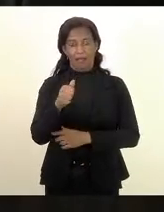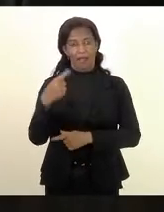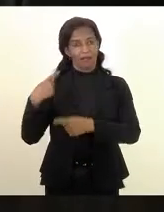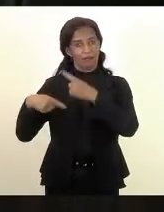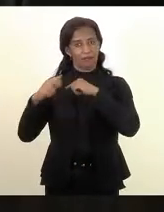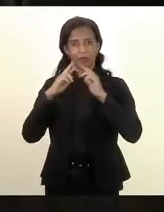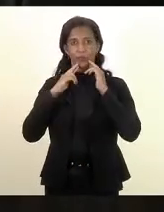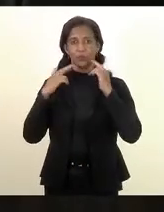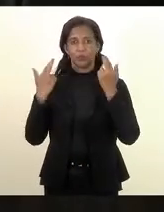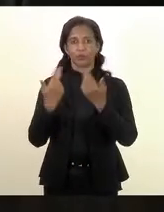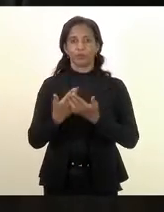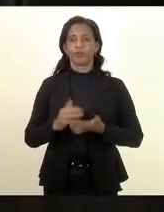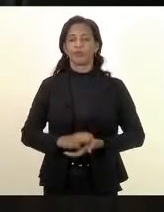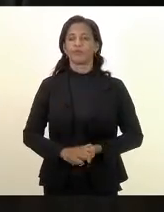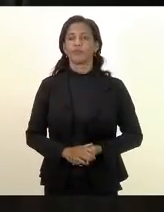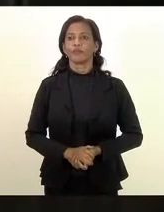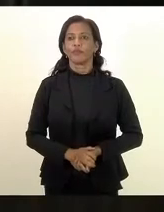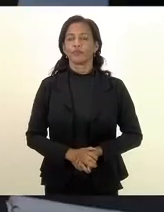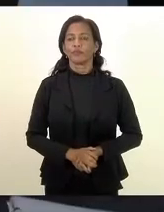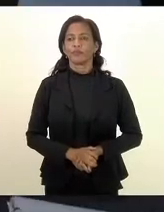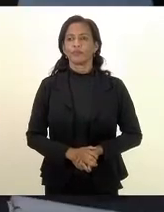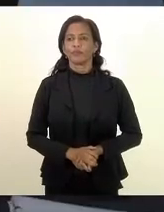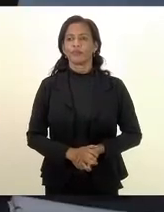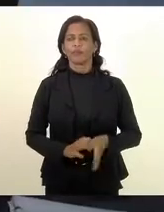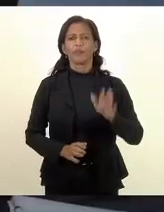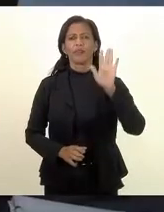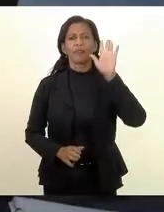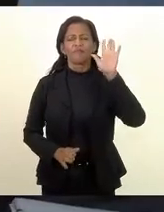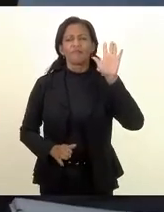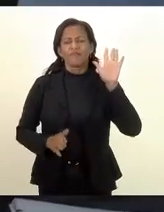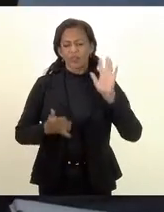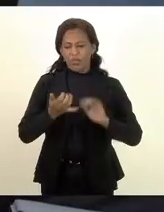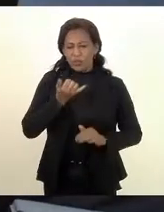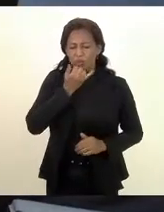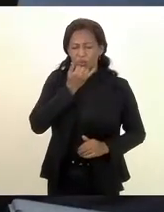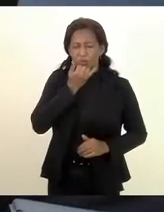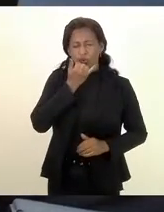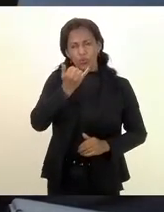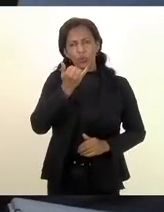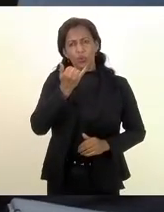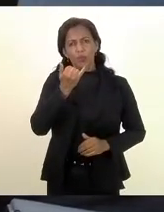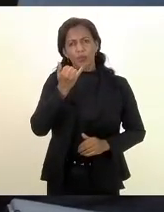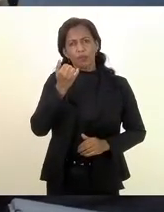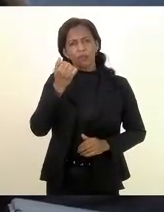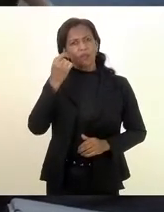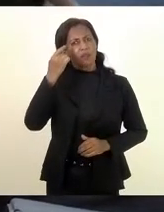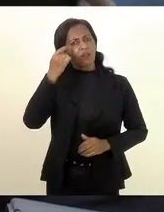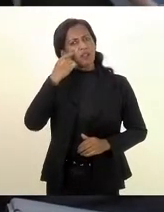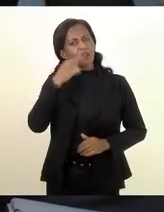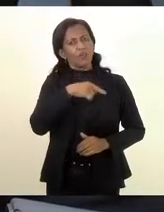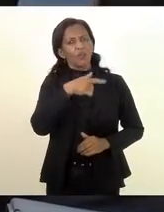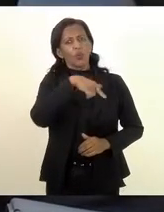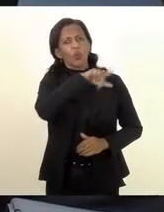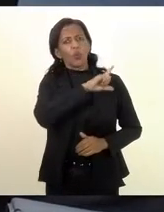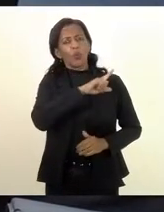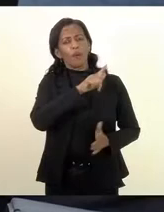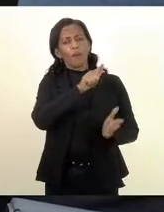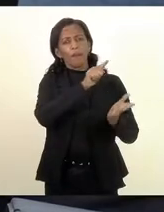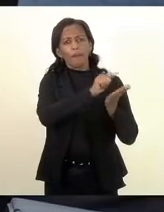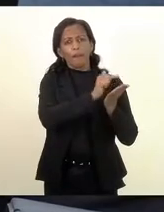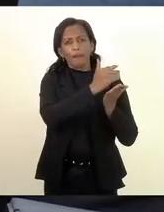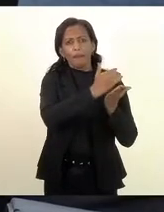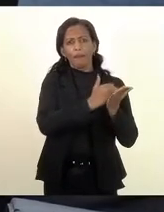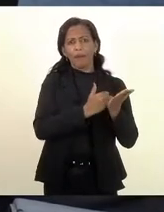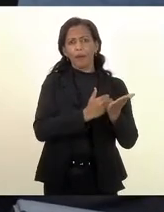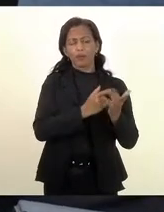anterior questão de ordem desculpe mas eu tive a impressão que tinha outros projetos naquela pauta na sequência do projeto do